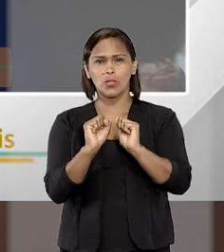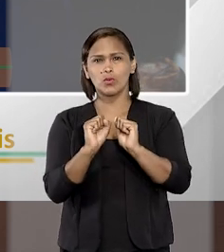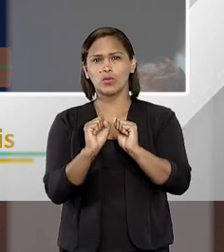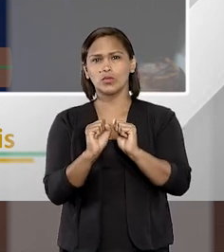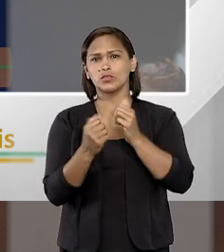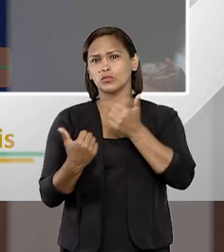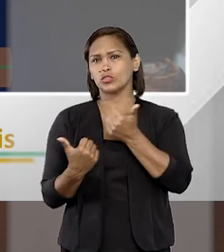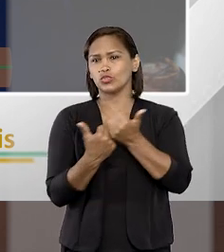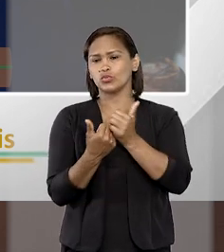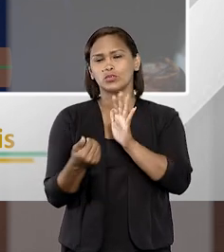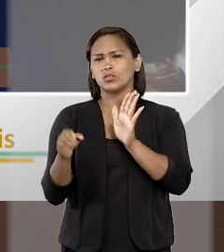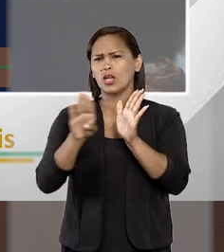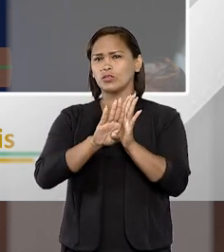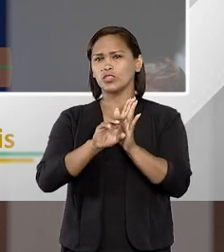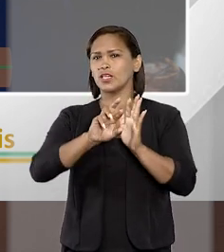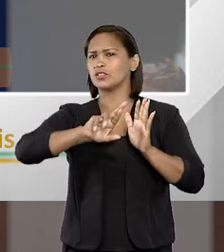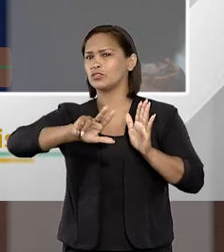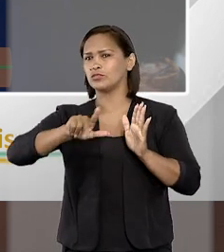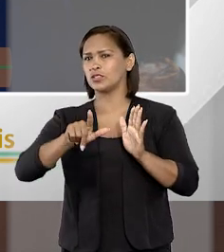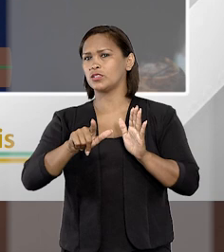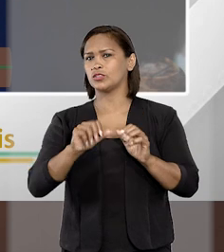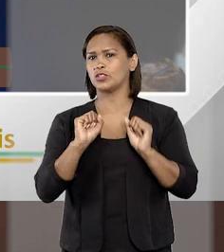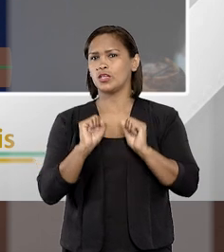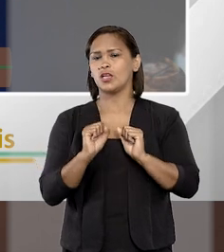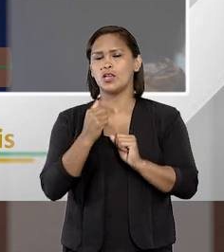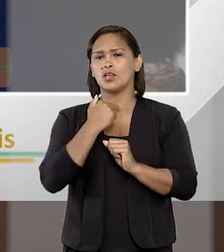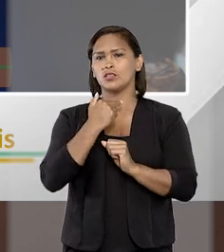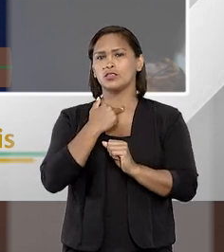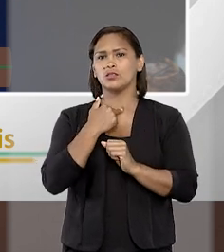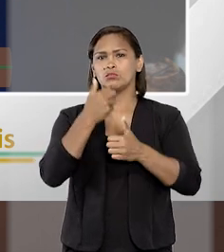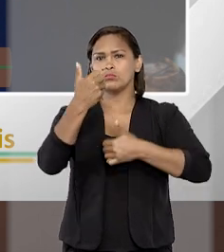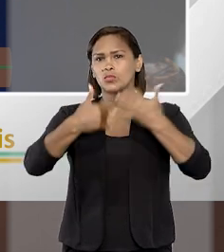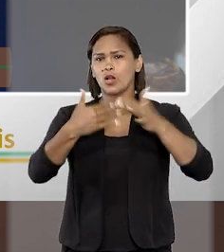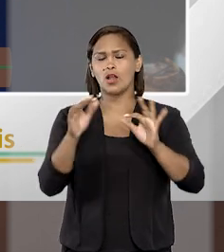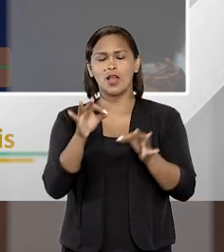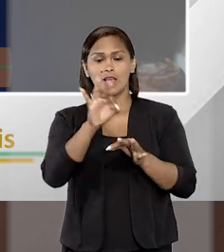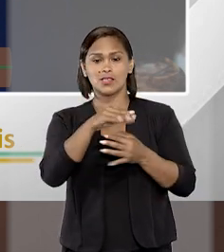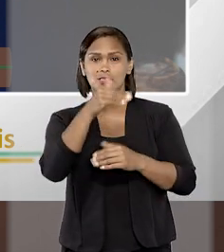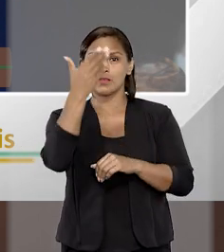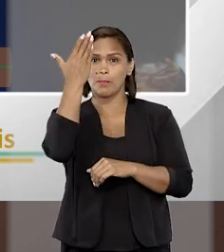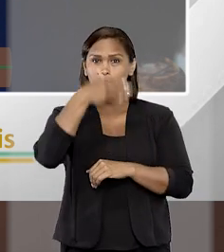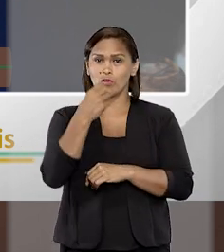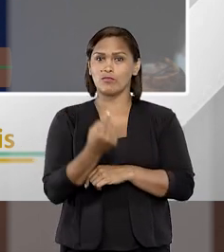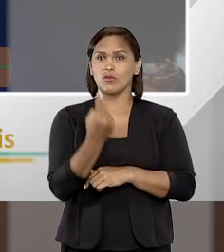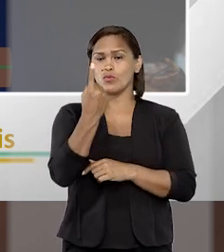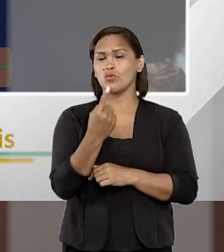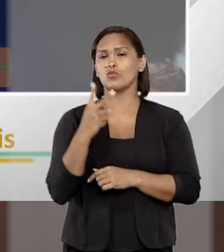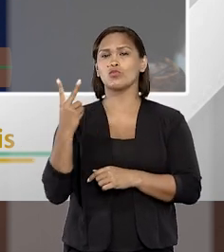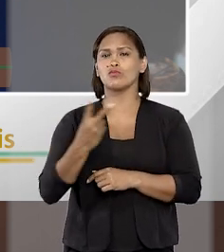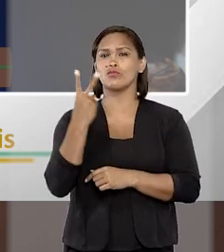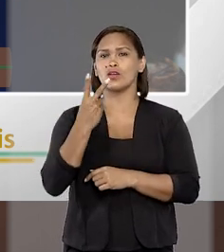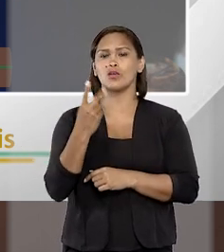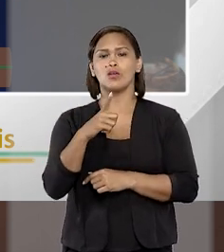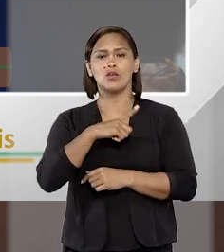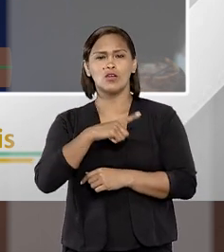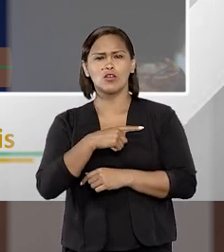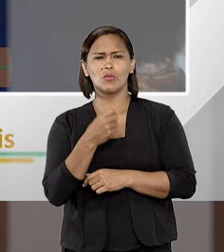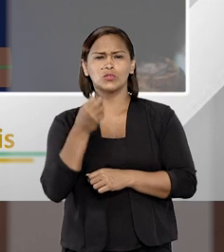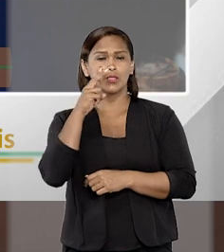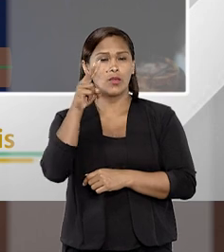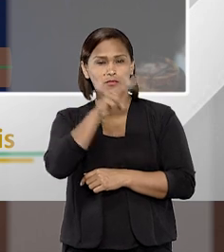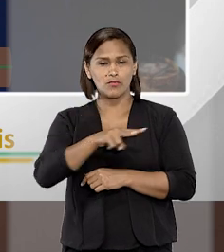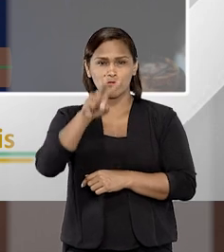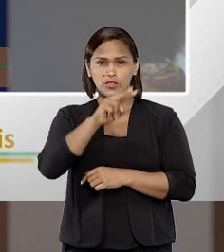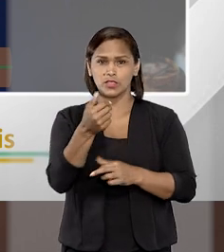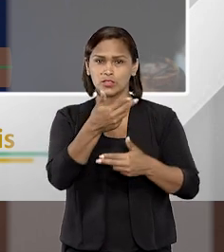jamais um ponto de chegada não se pode enfim dar essa prova o valor absoluto como temos visto Em algumas